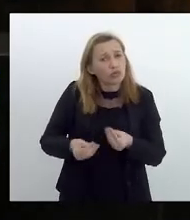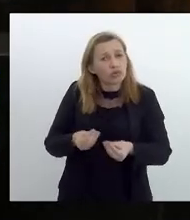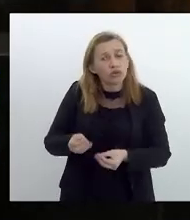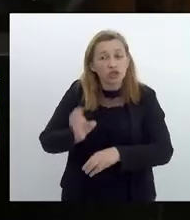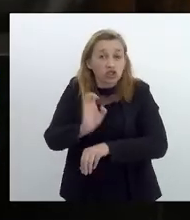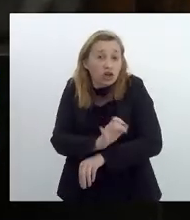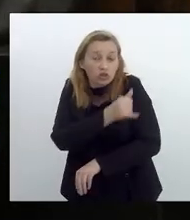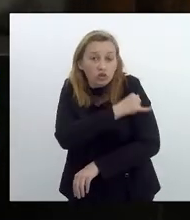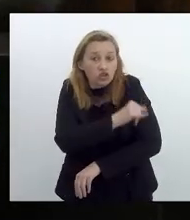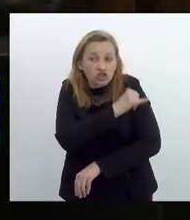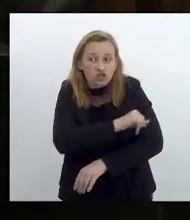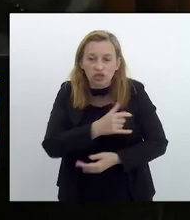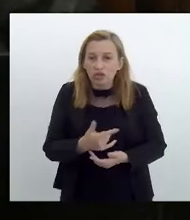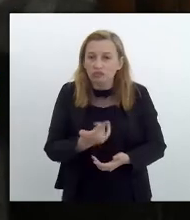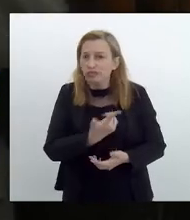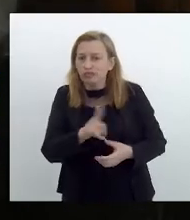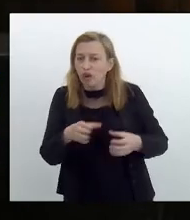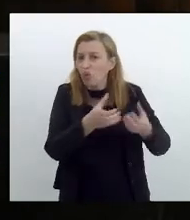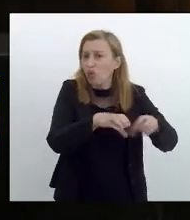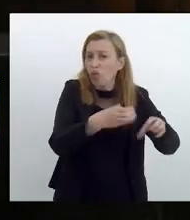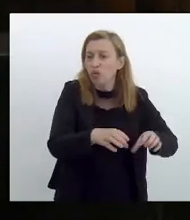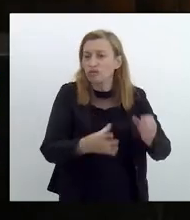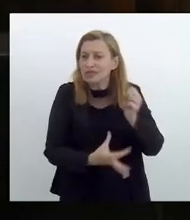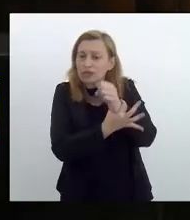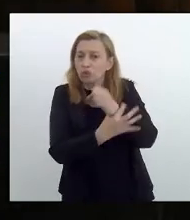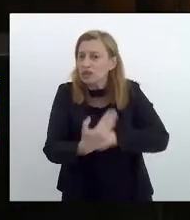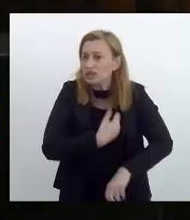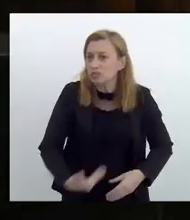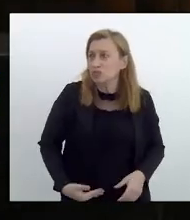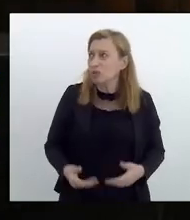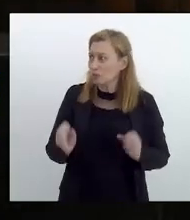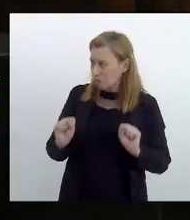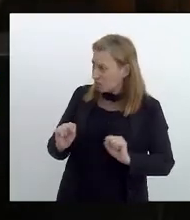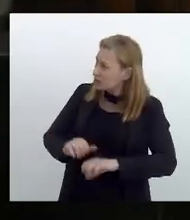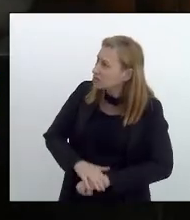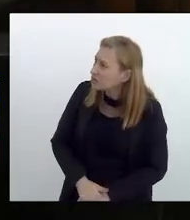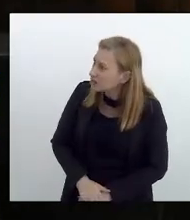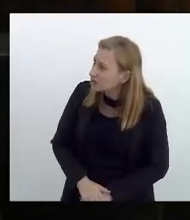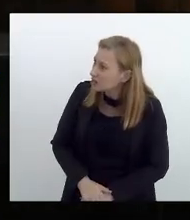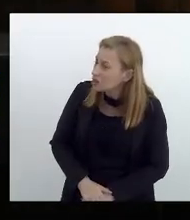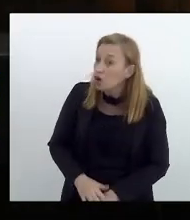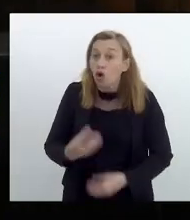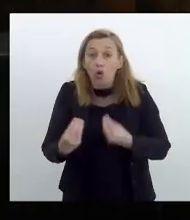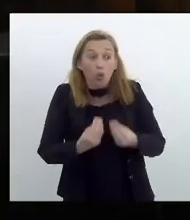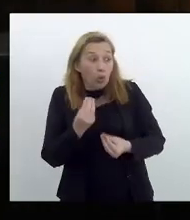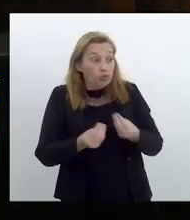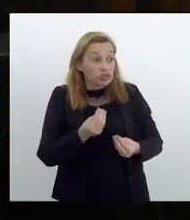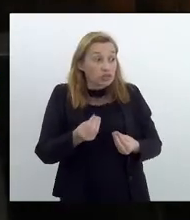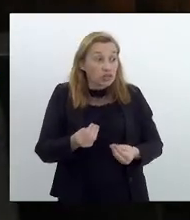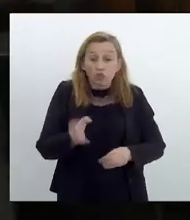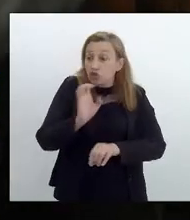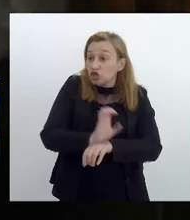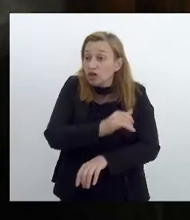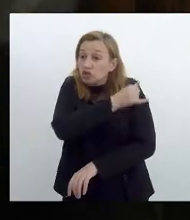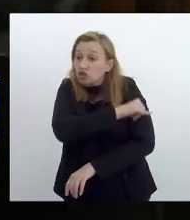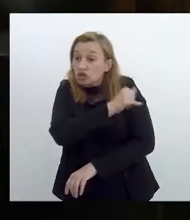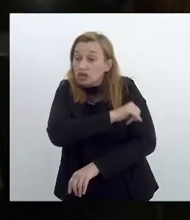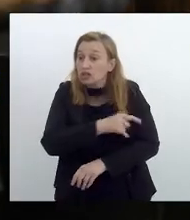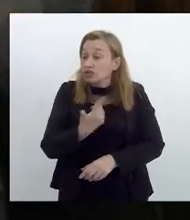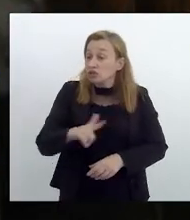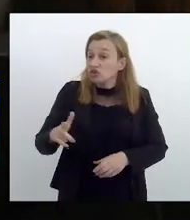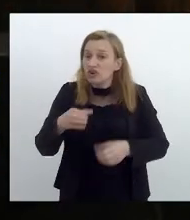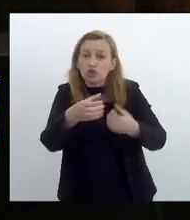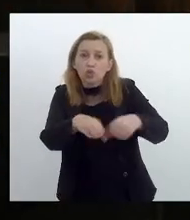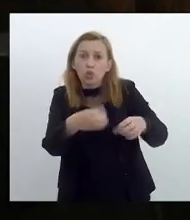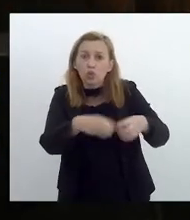do Rio de Janeiro sem concurso para segurança pública isso é possível como seria o estado do Rio de Janeiro sem